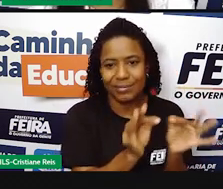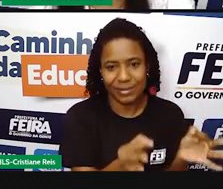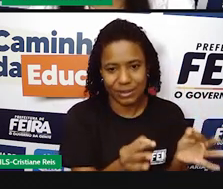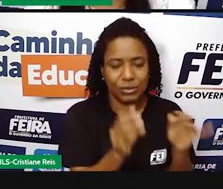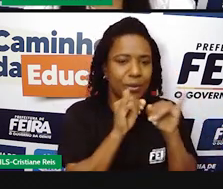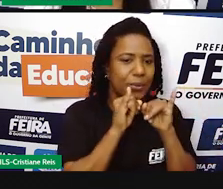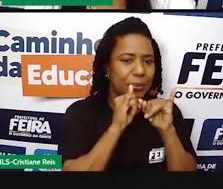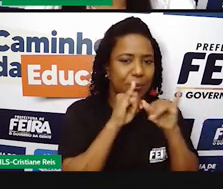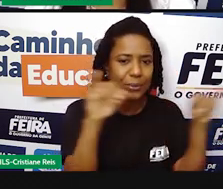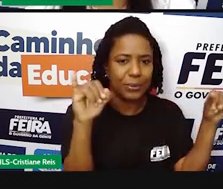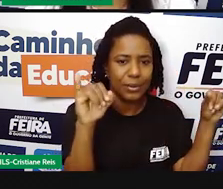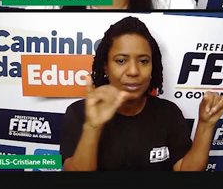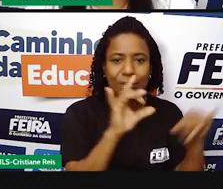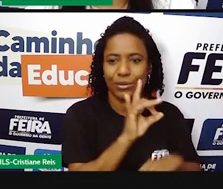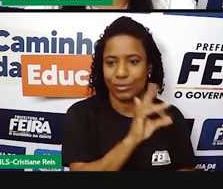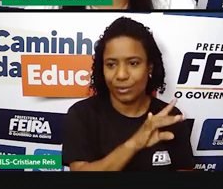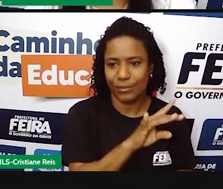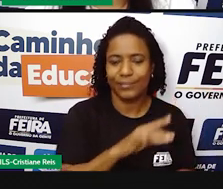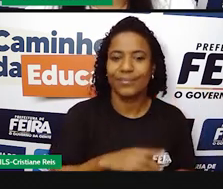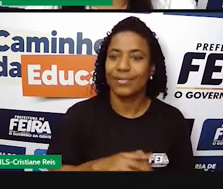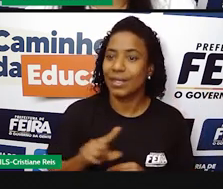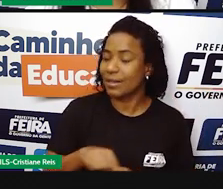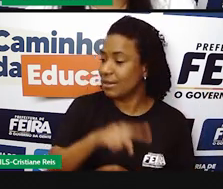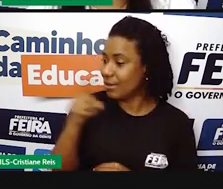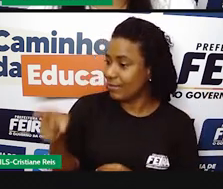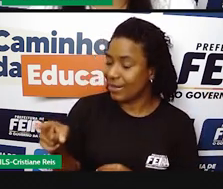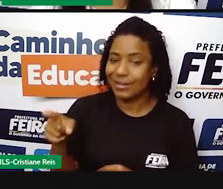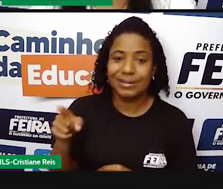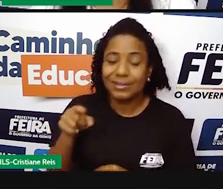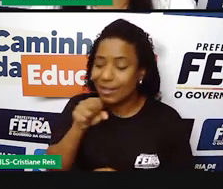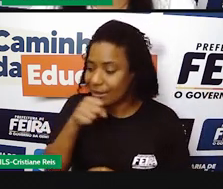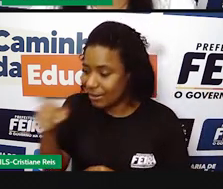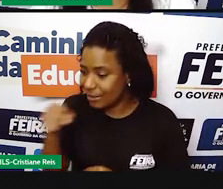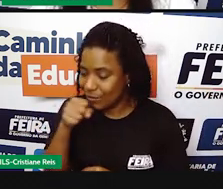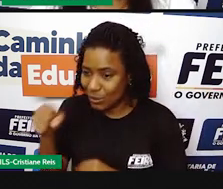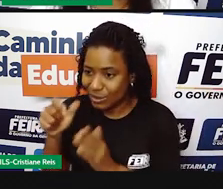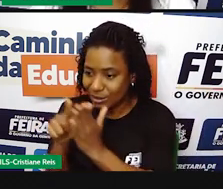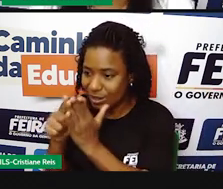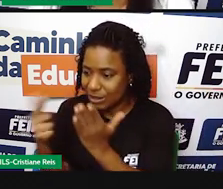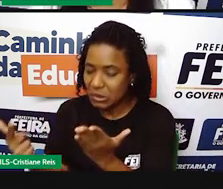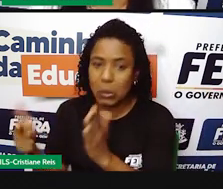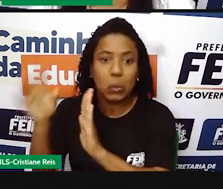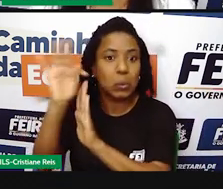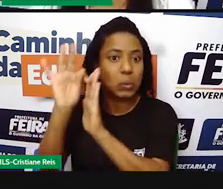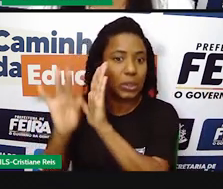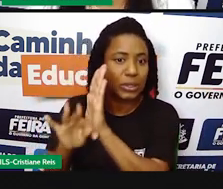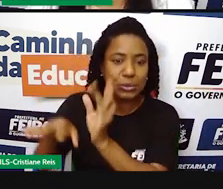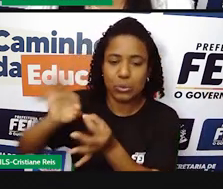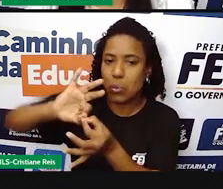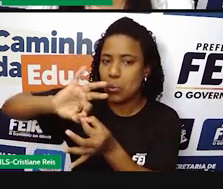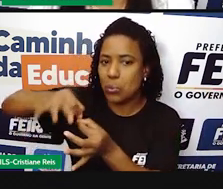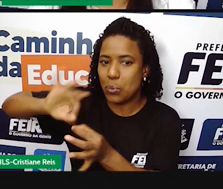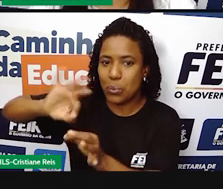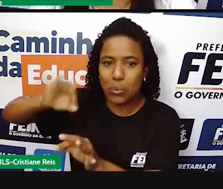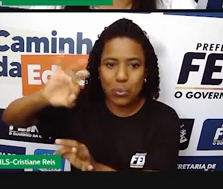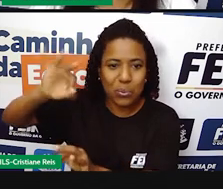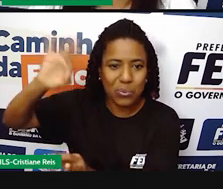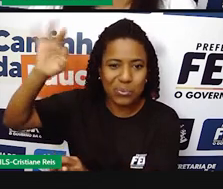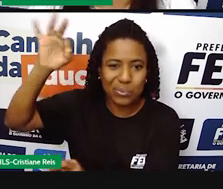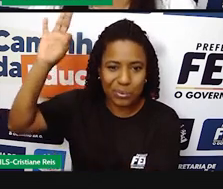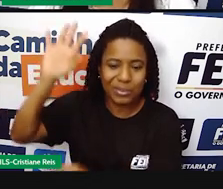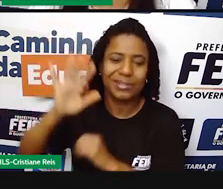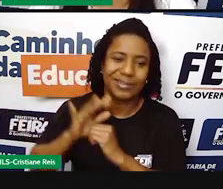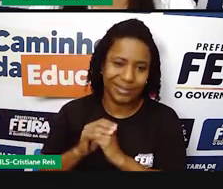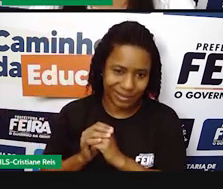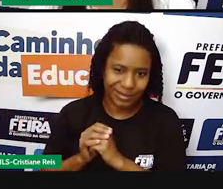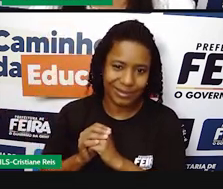a informação. A reportagem tem textos mais longos, aí por isso vão aparecer aí mais elementos